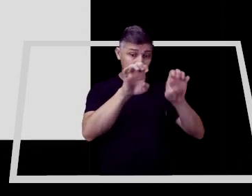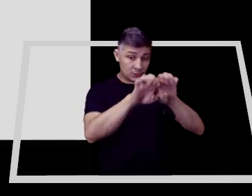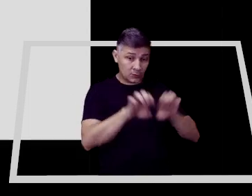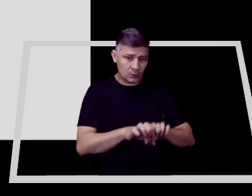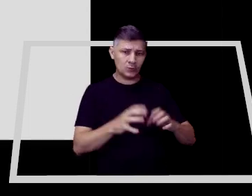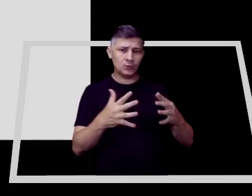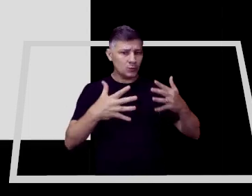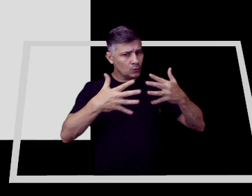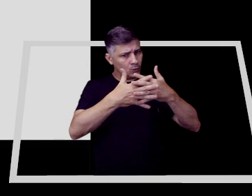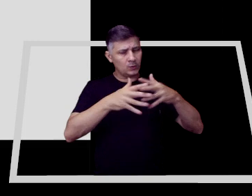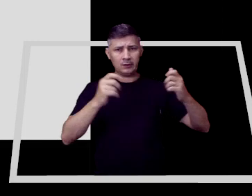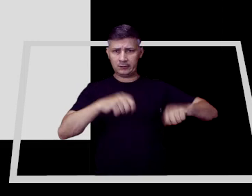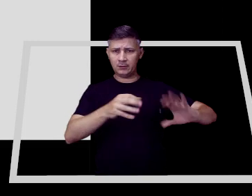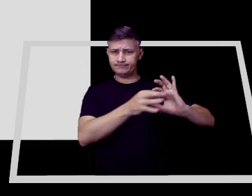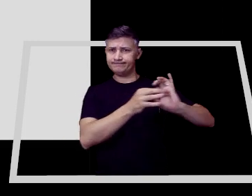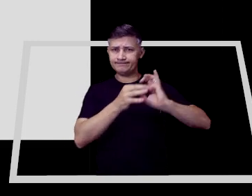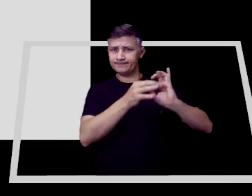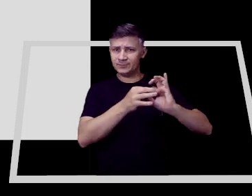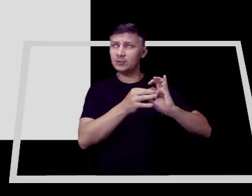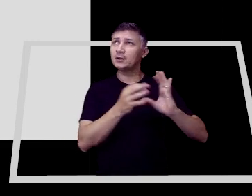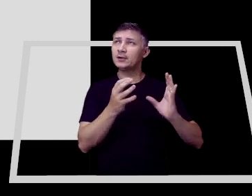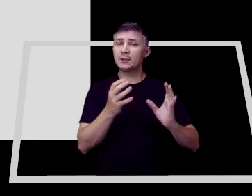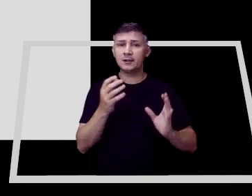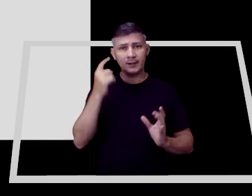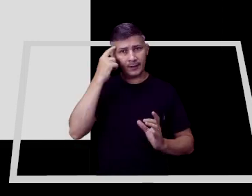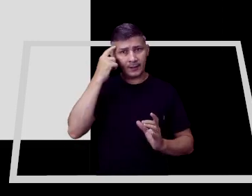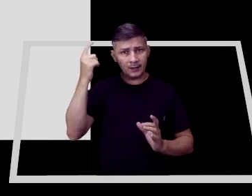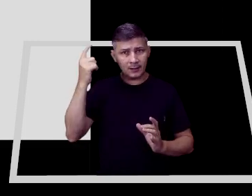estrutura, dessa treliça que permitia praticamente